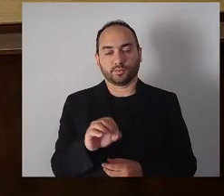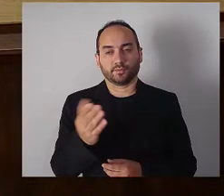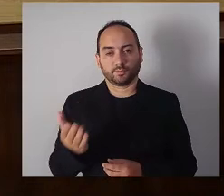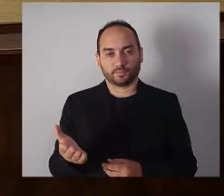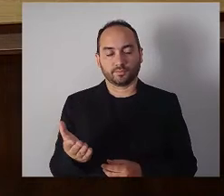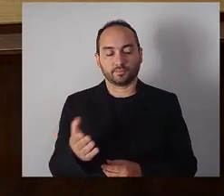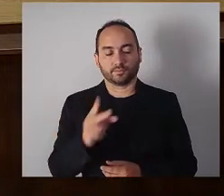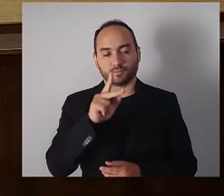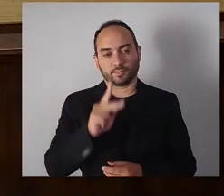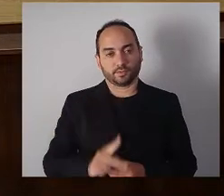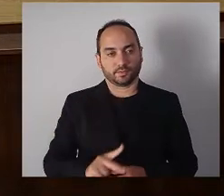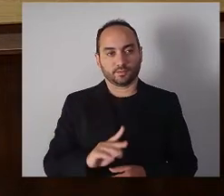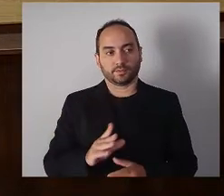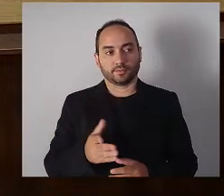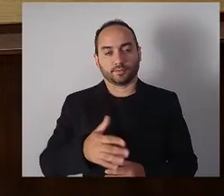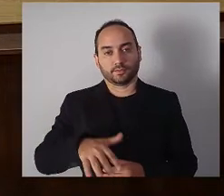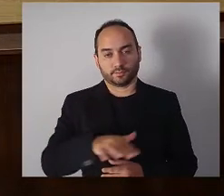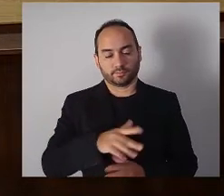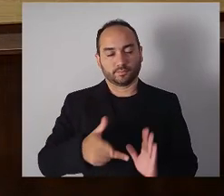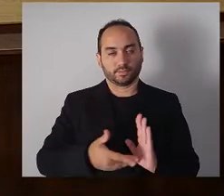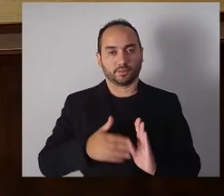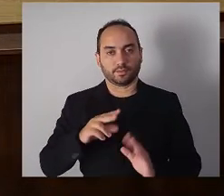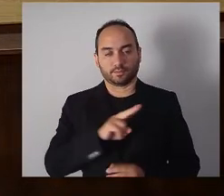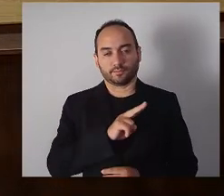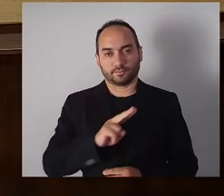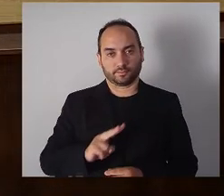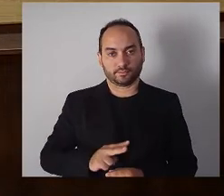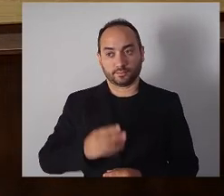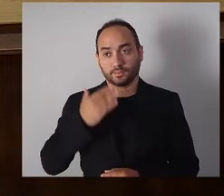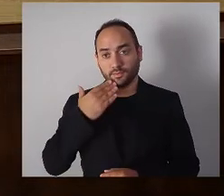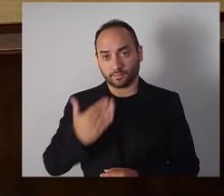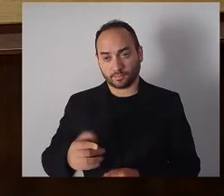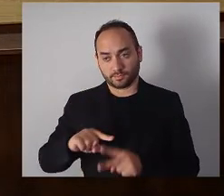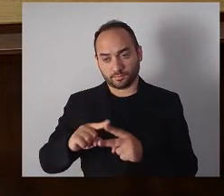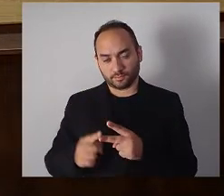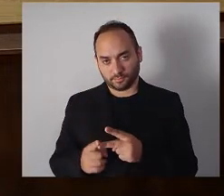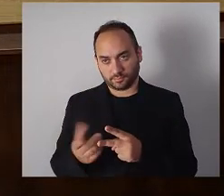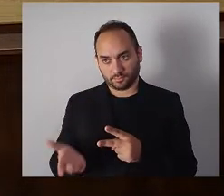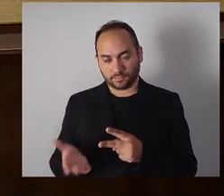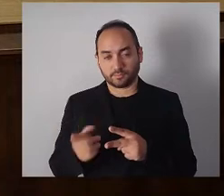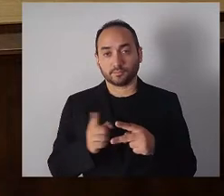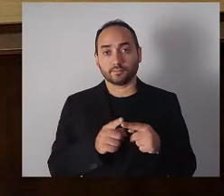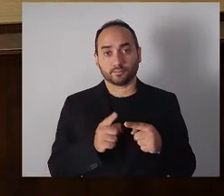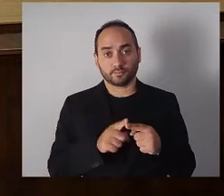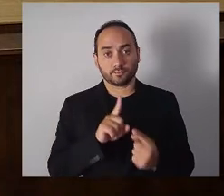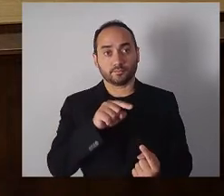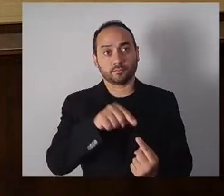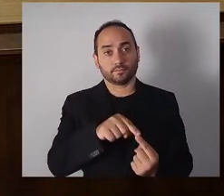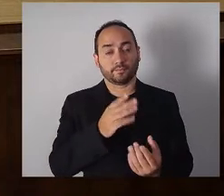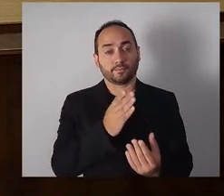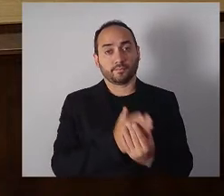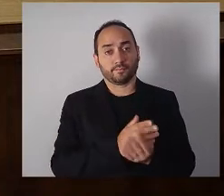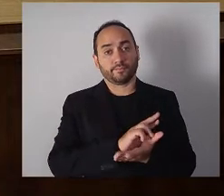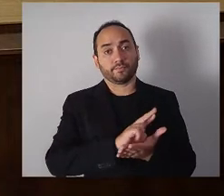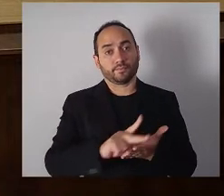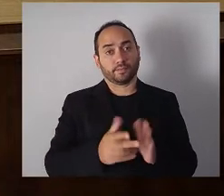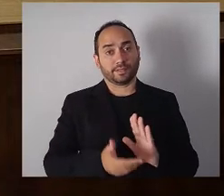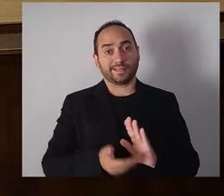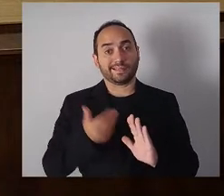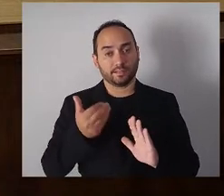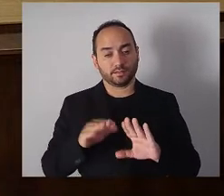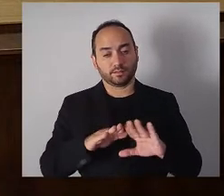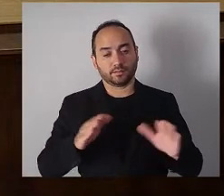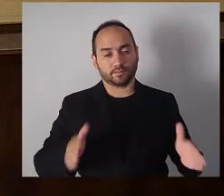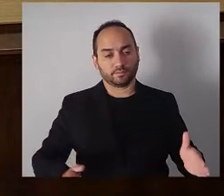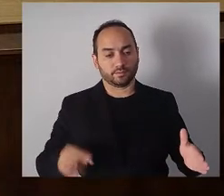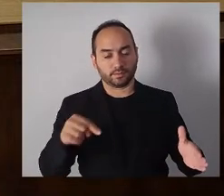de Juazeiro. Eu queria só pedir a permissão dos senhores para duas coisas. Uma, quando eu me referi aos processos que foram retirados, não